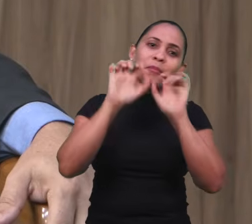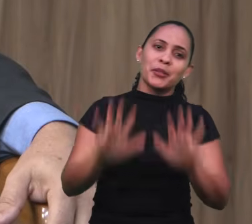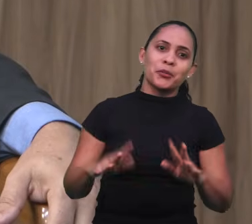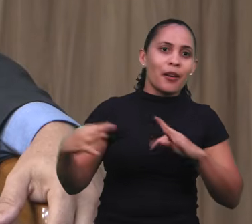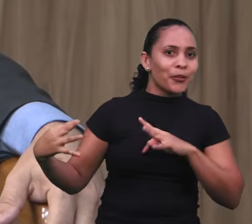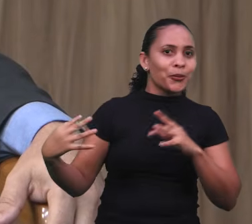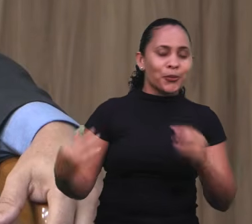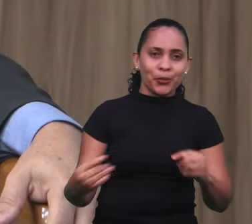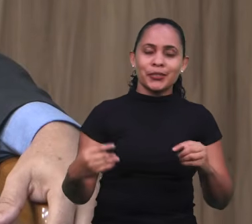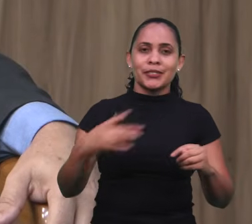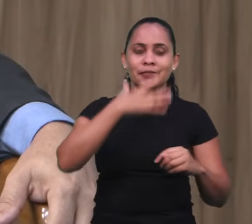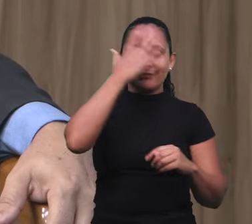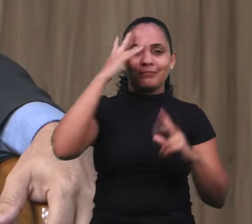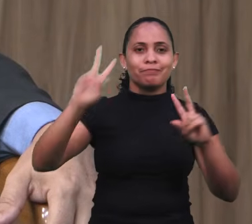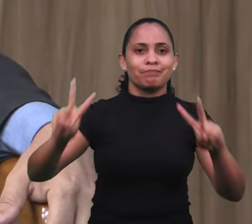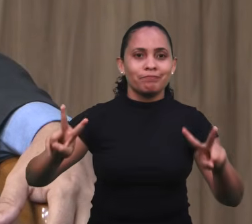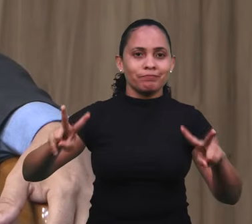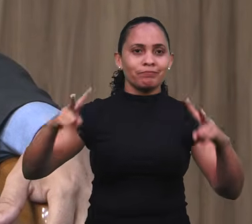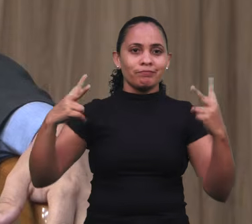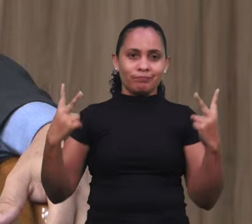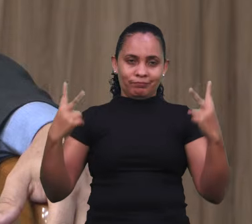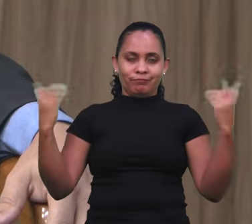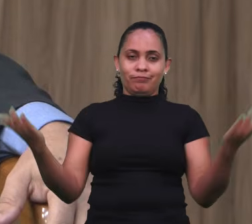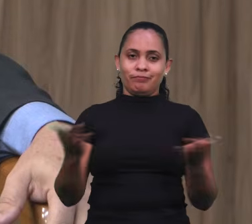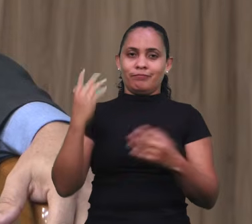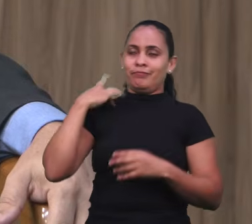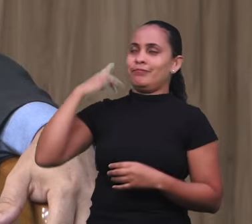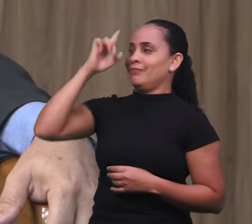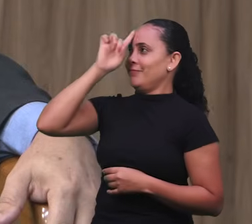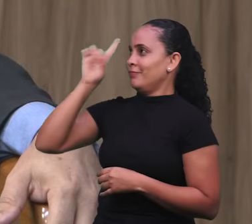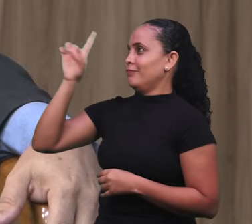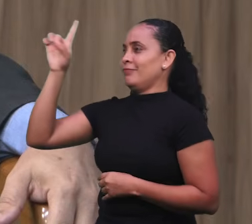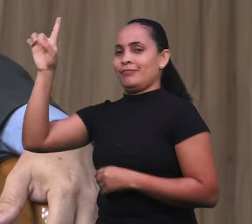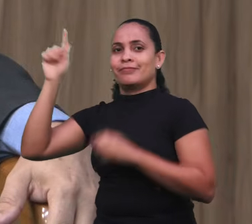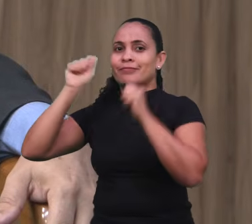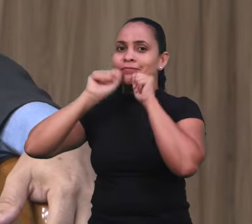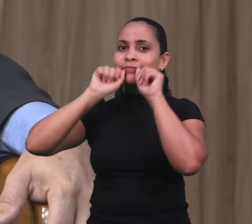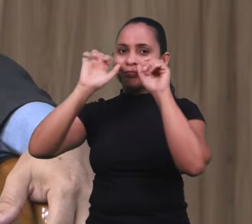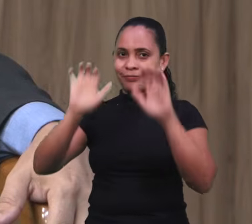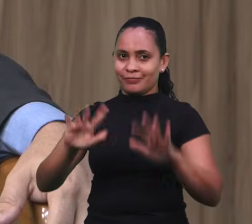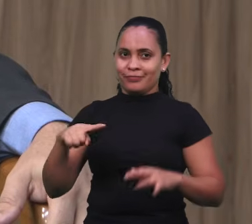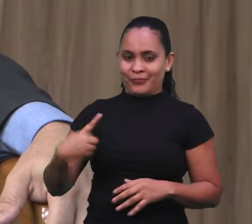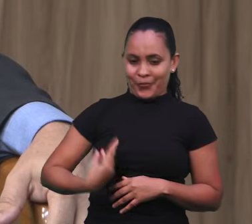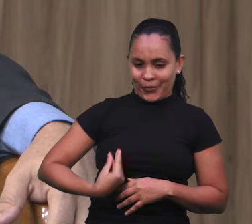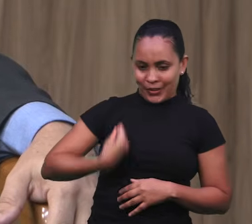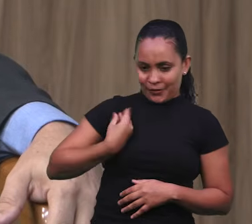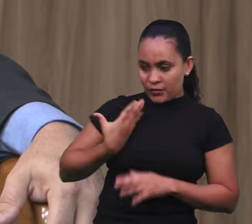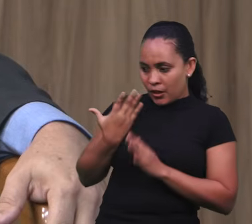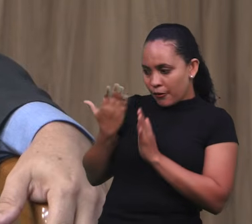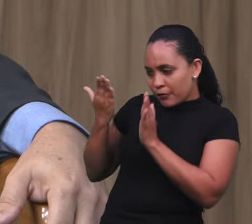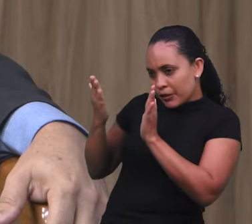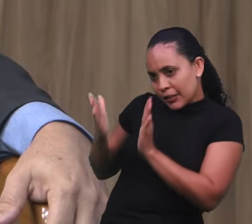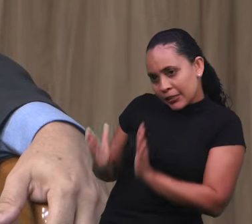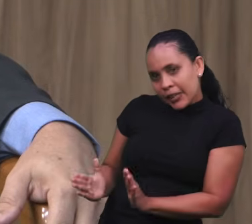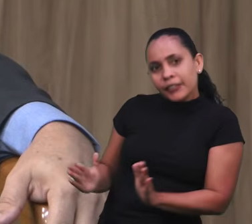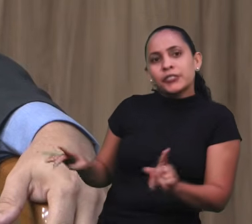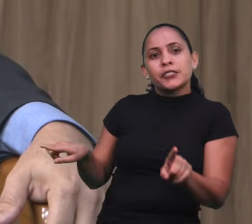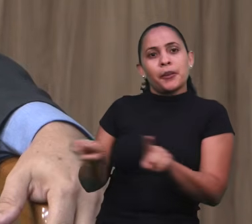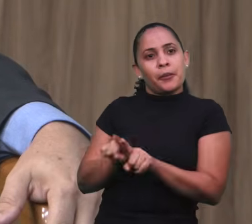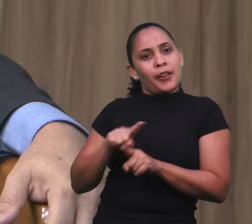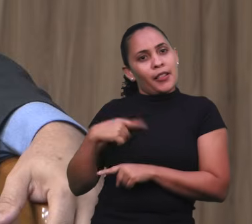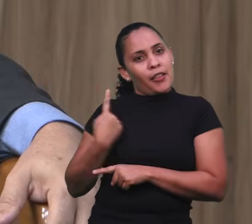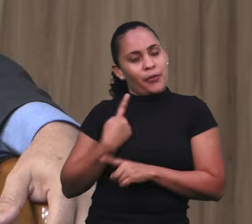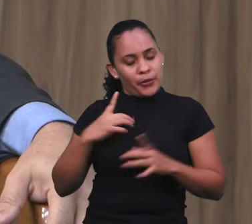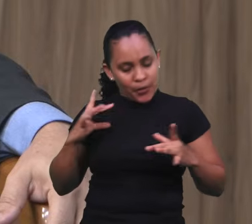estão participando conosco deste programa. O que Deus tem depende de nós, da nossa fidelidade e da